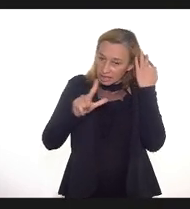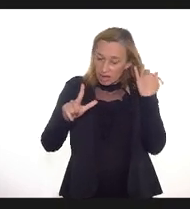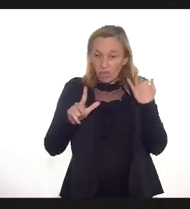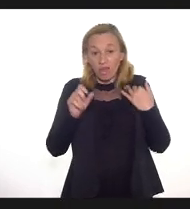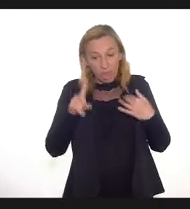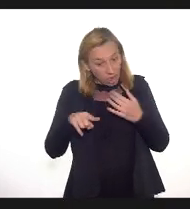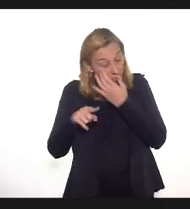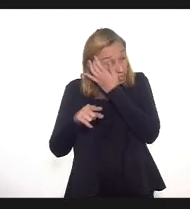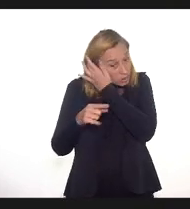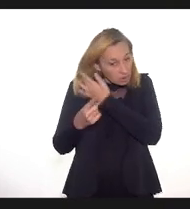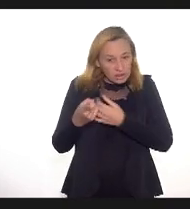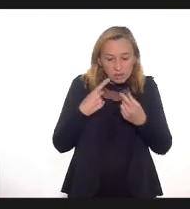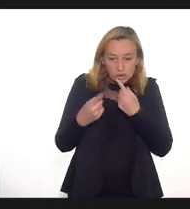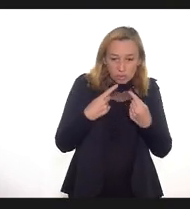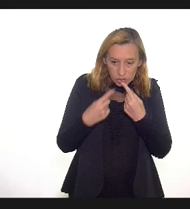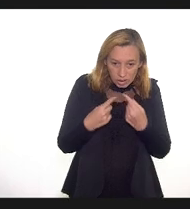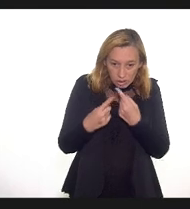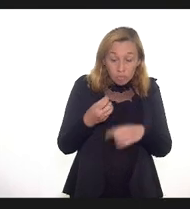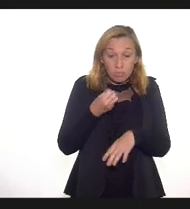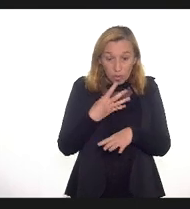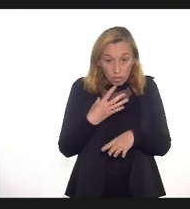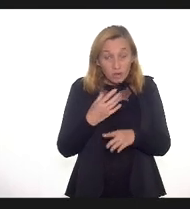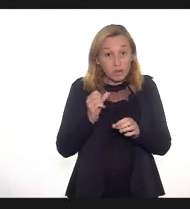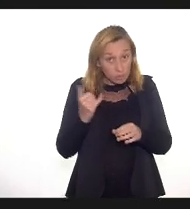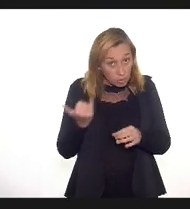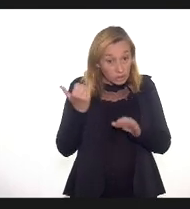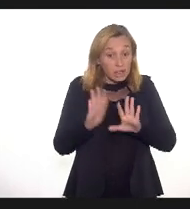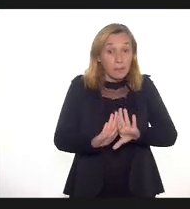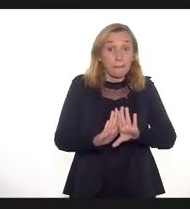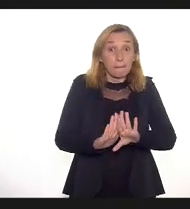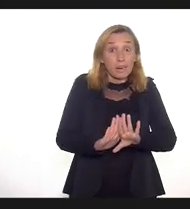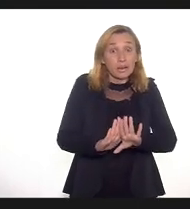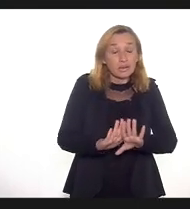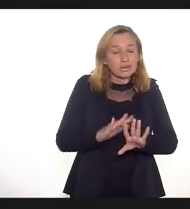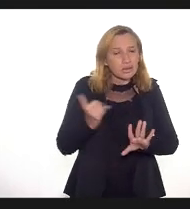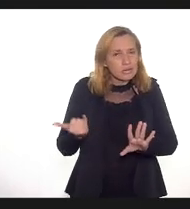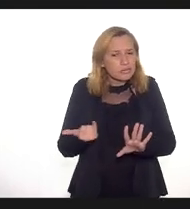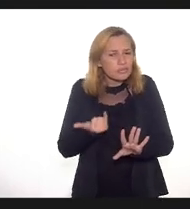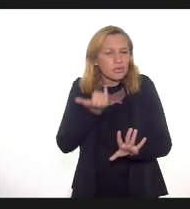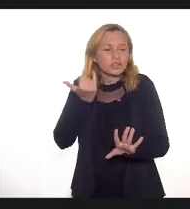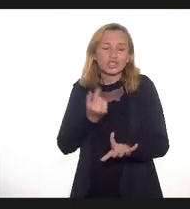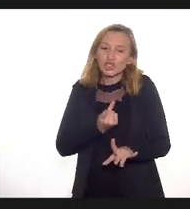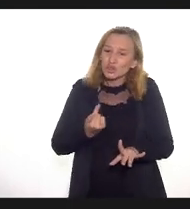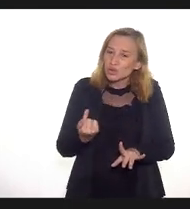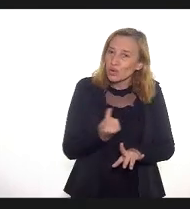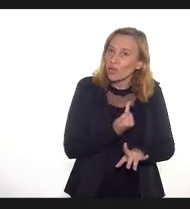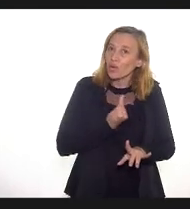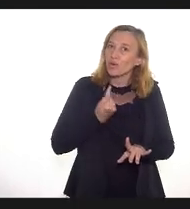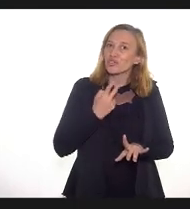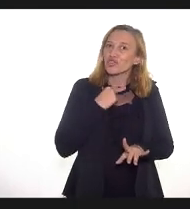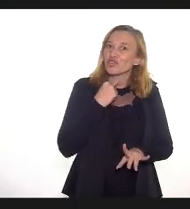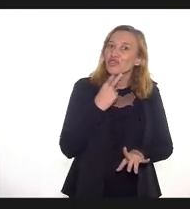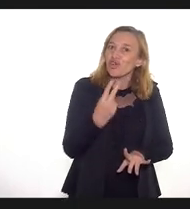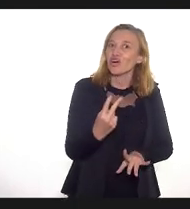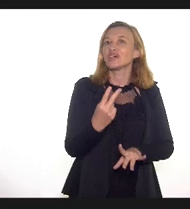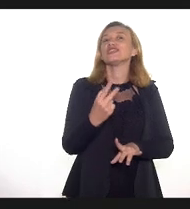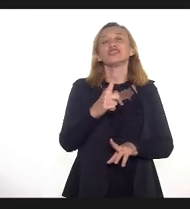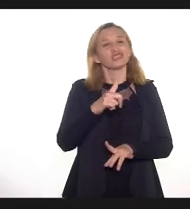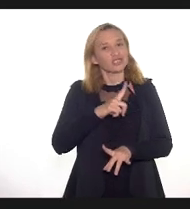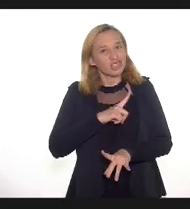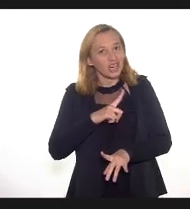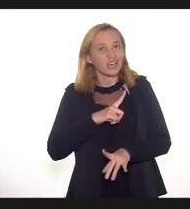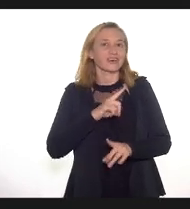válida, eu diria até que necessária. Agora, é importante que nós, que temos voz,